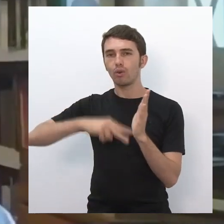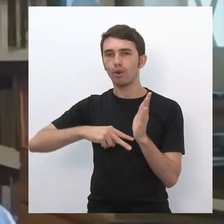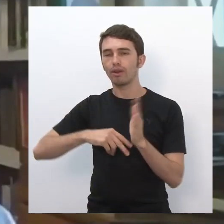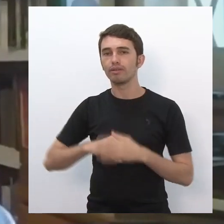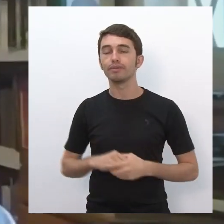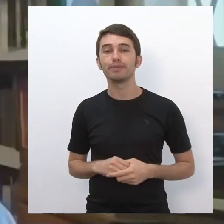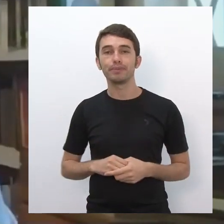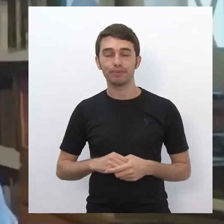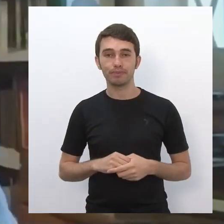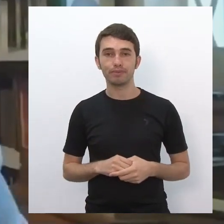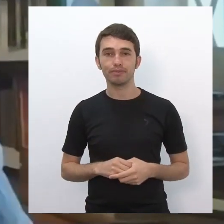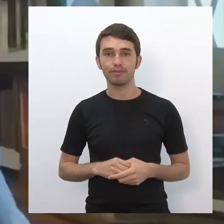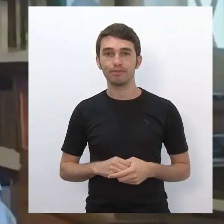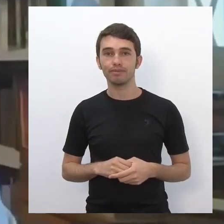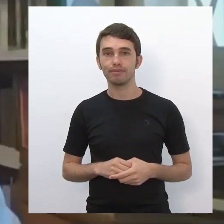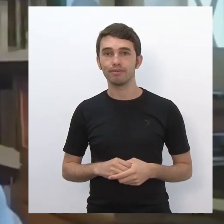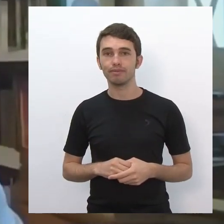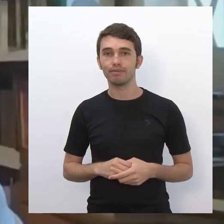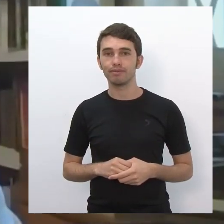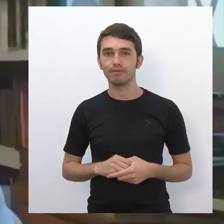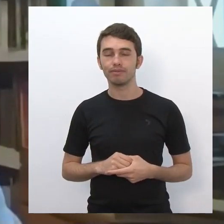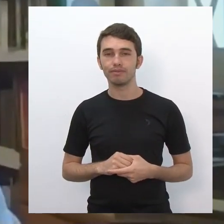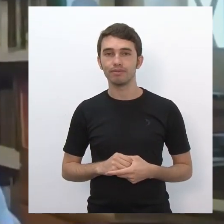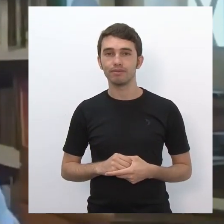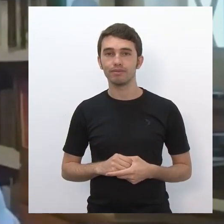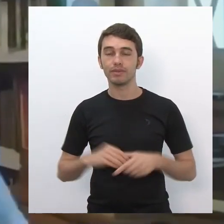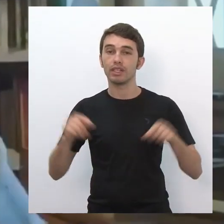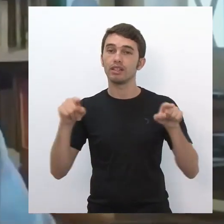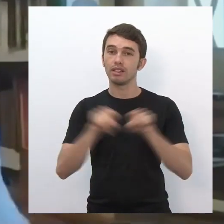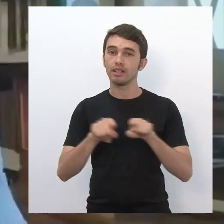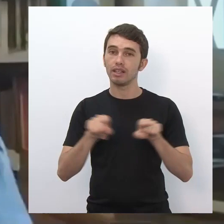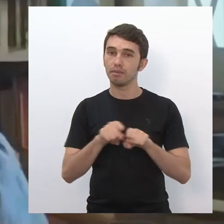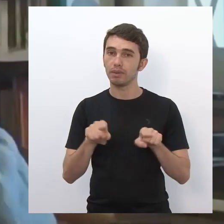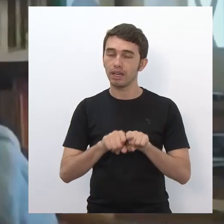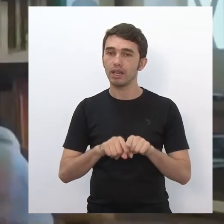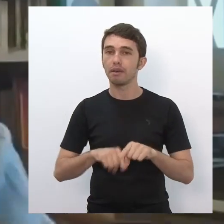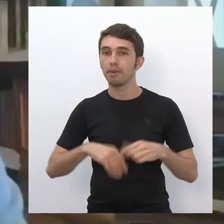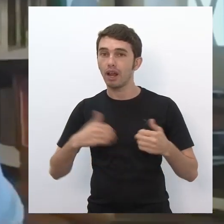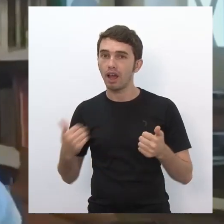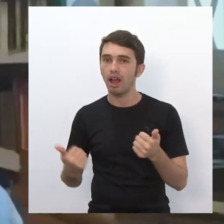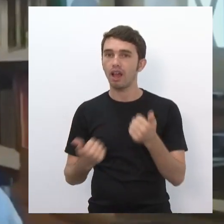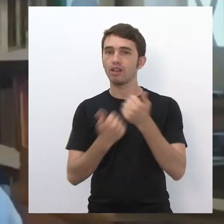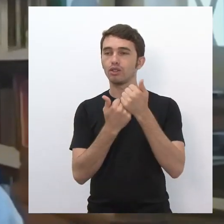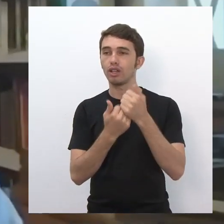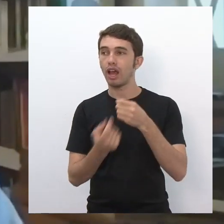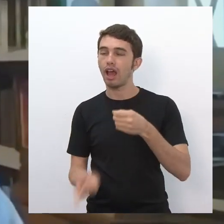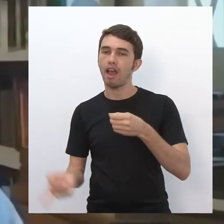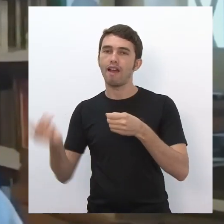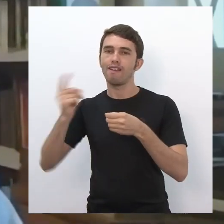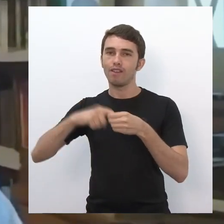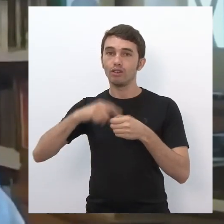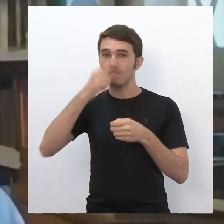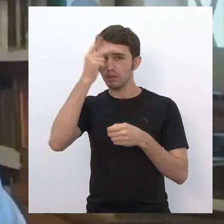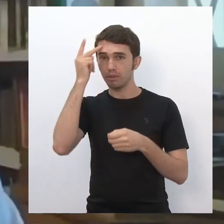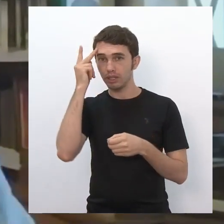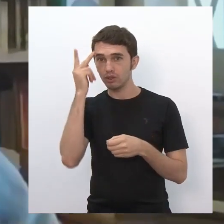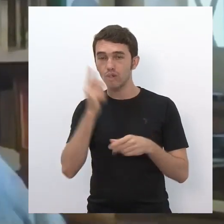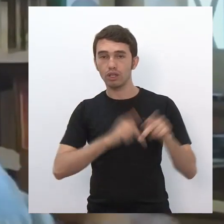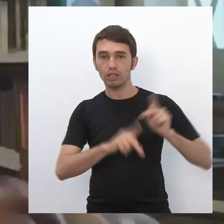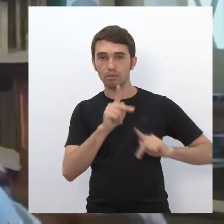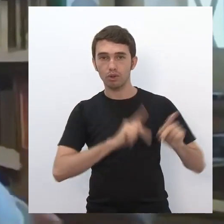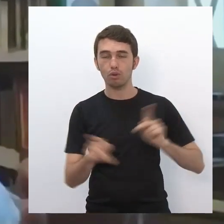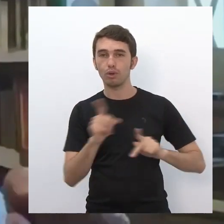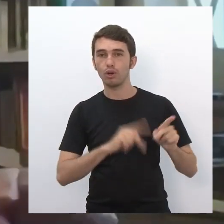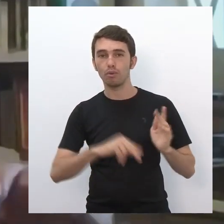Você tem, e para, inclusive, sustentar principalmente a volta de públicos para a leitura. Porque a gente tem